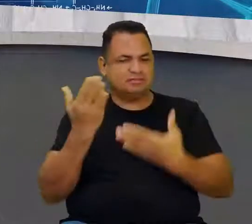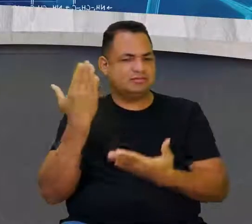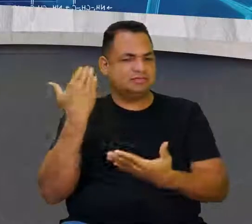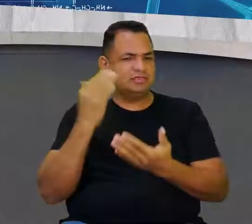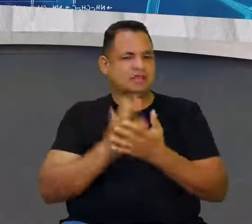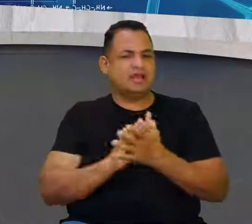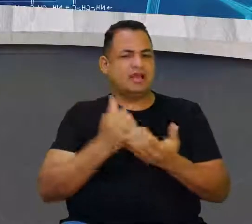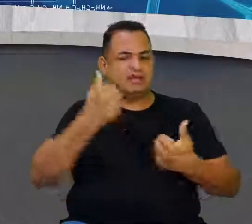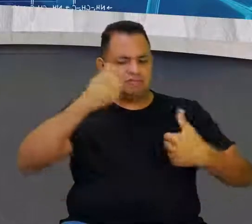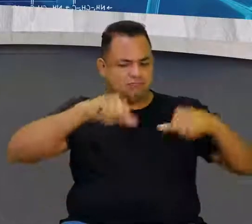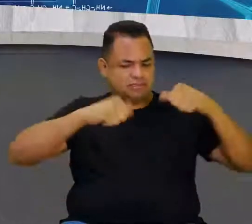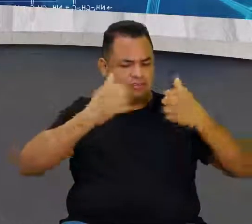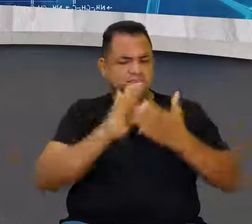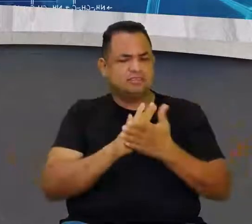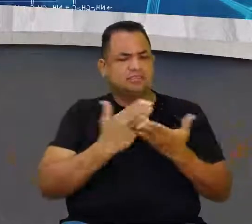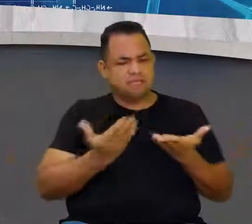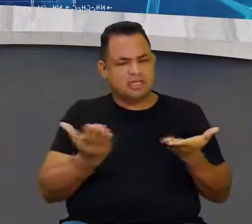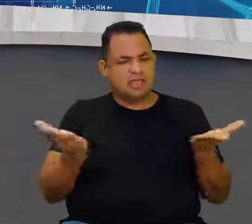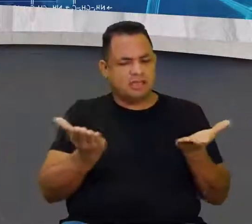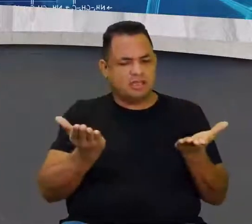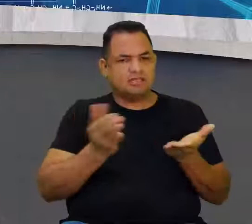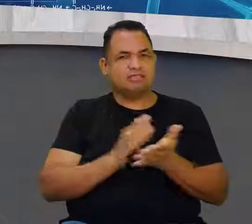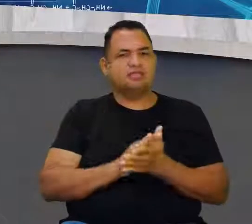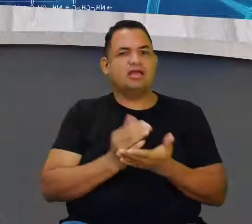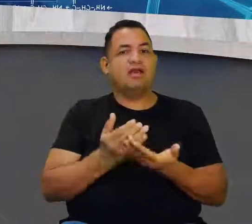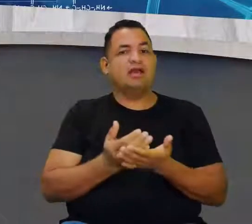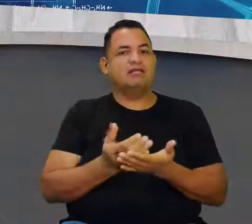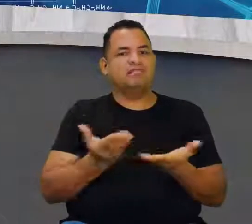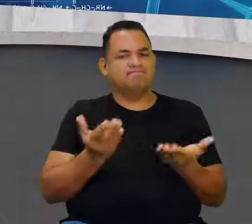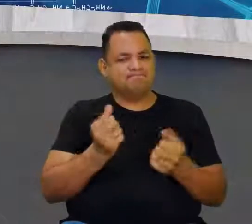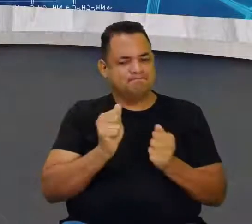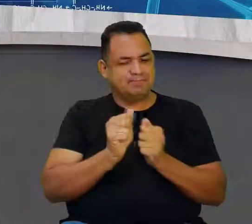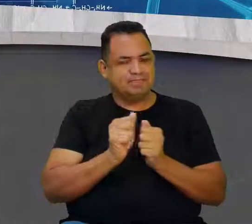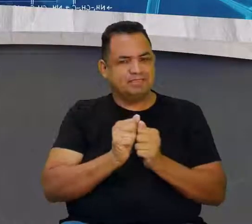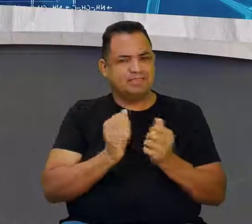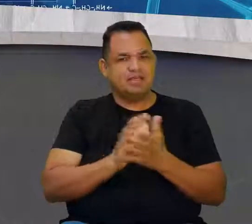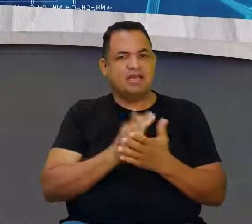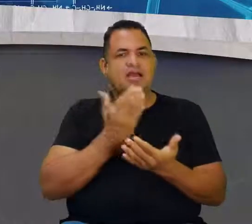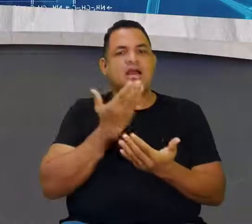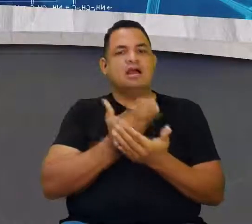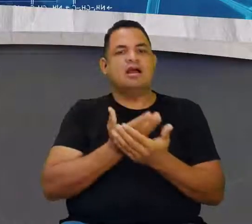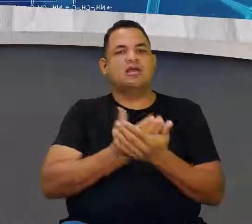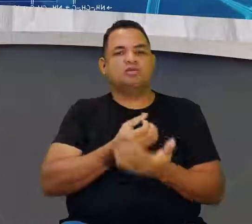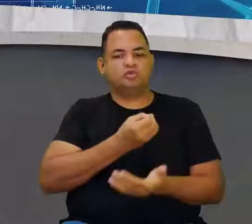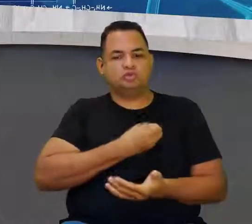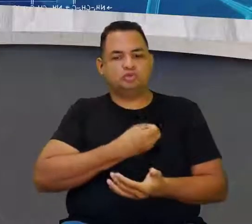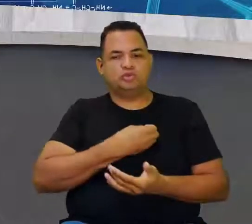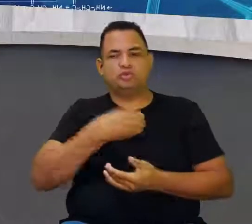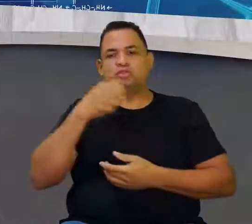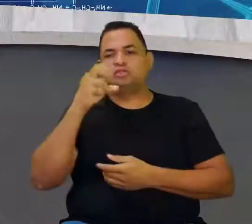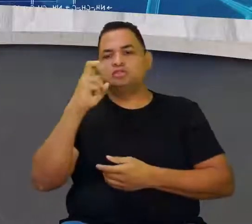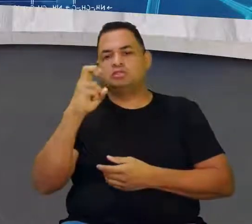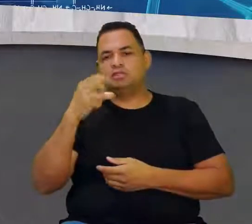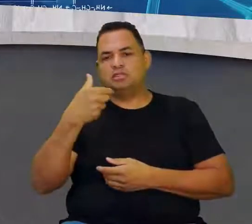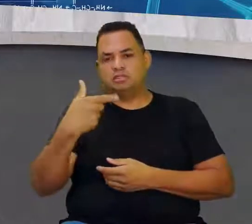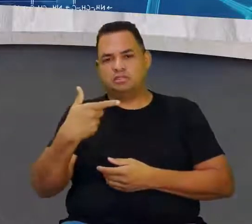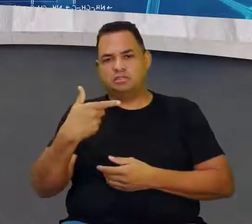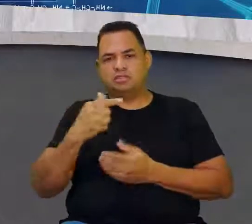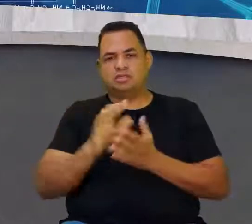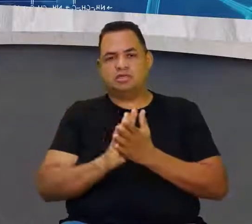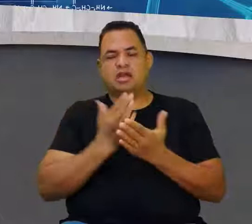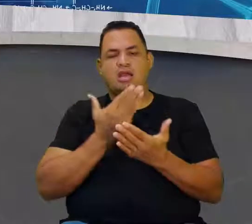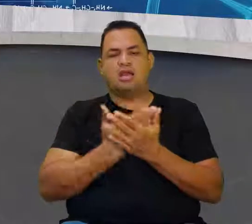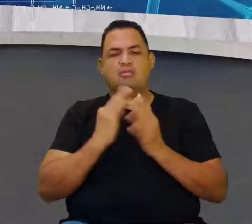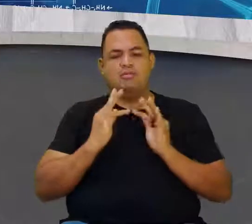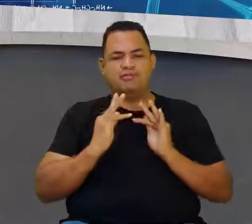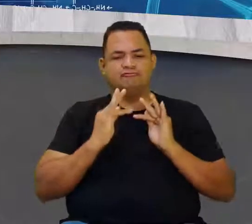avaliação já está bem aí batendo na porta de vocês. Estamos na aula de número 52 e como é uma aula para